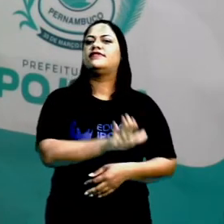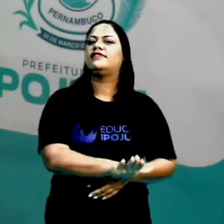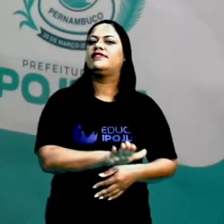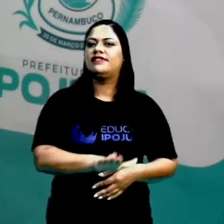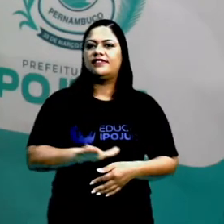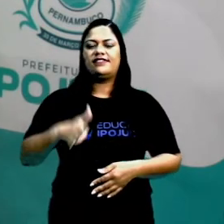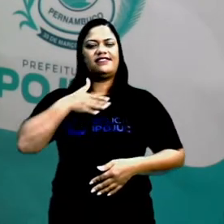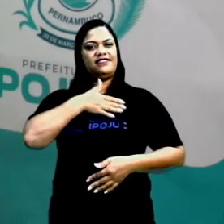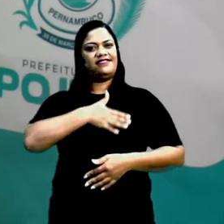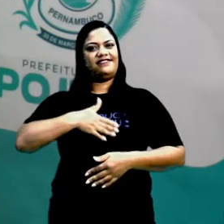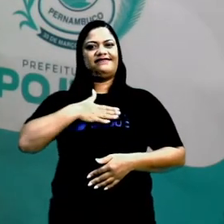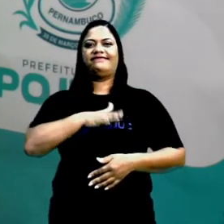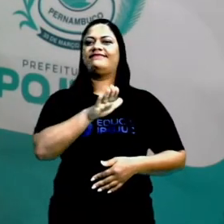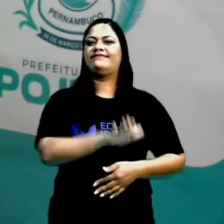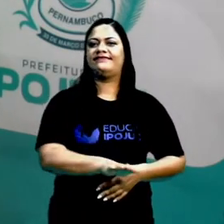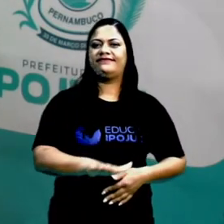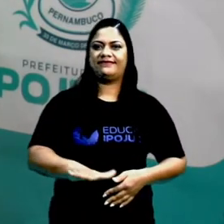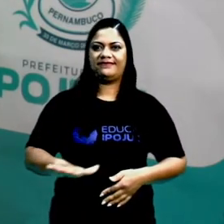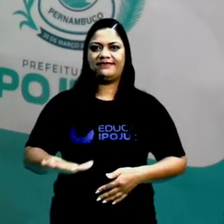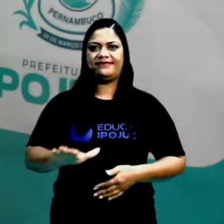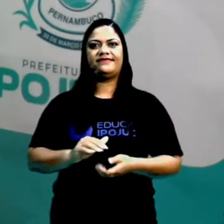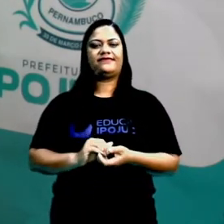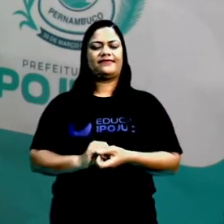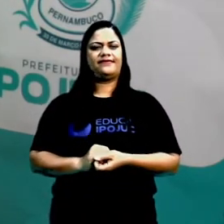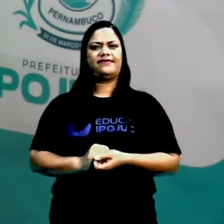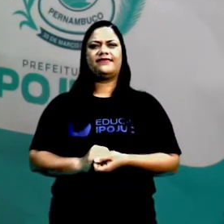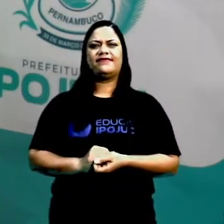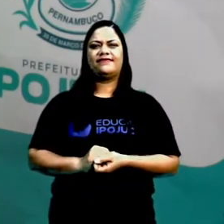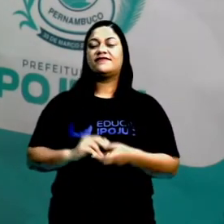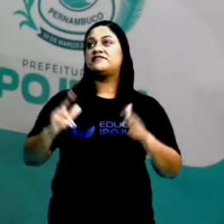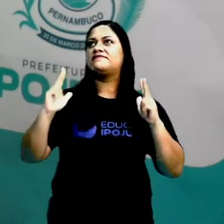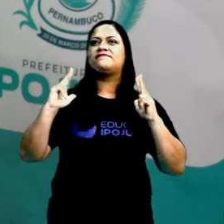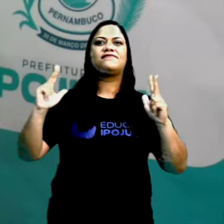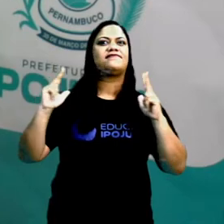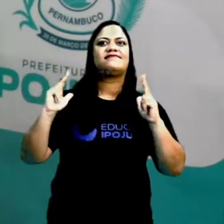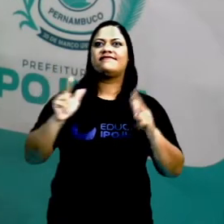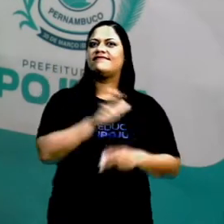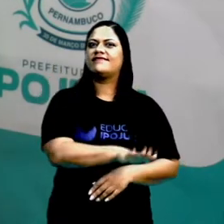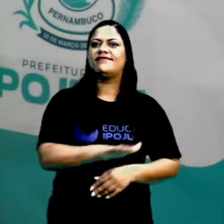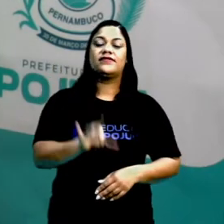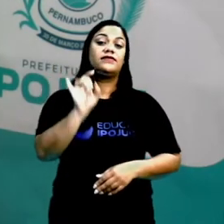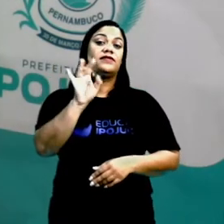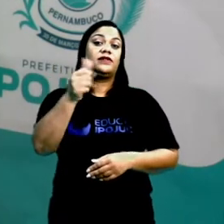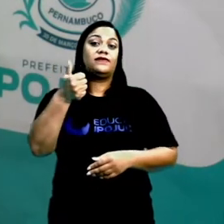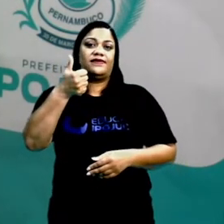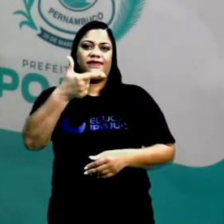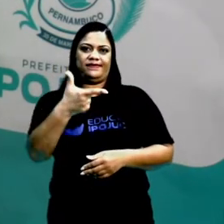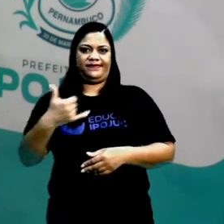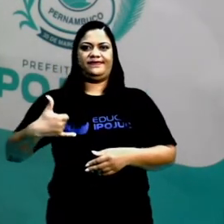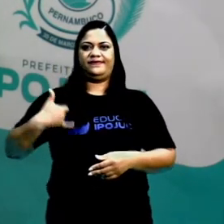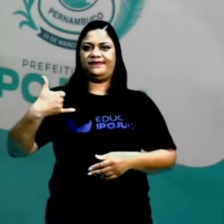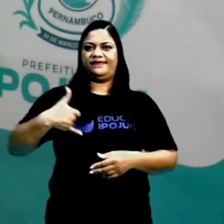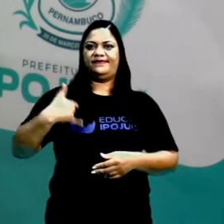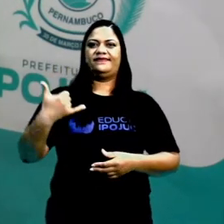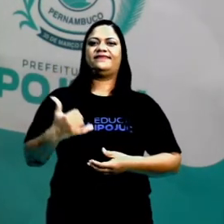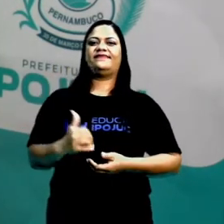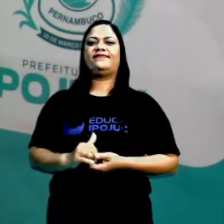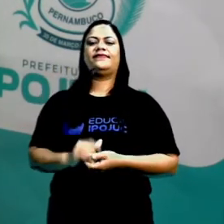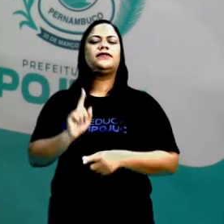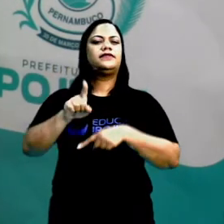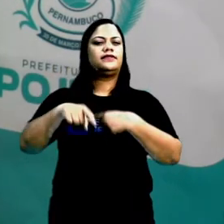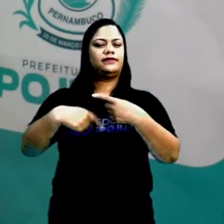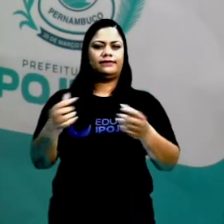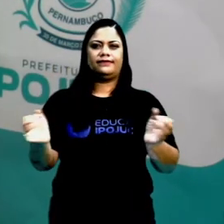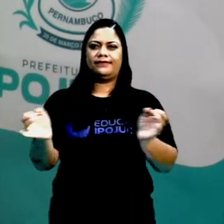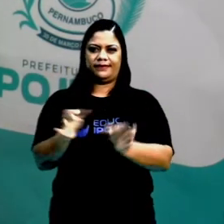e gostar de ser criança. Aproveitar essa infância que só dura só 12 anos, né? E depois